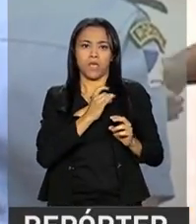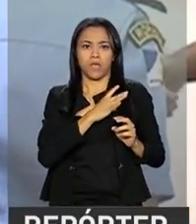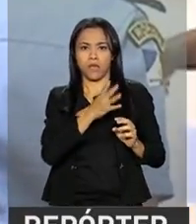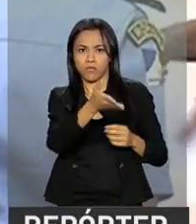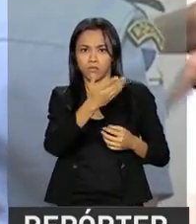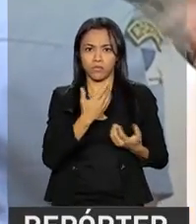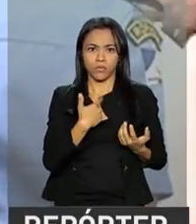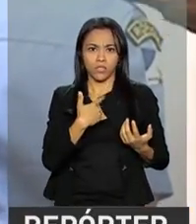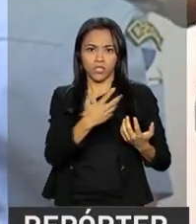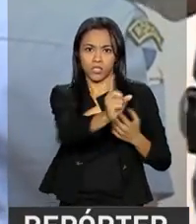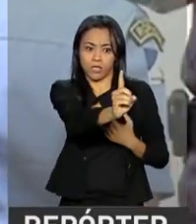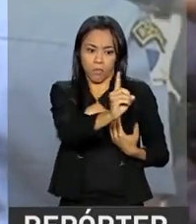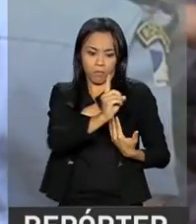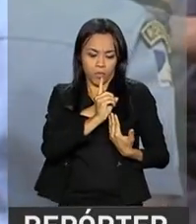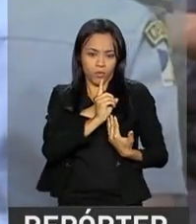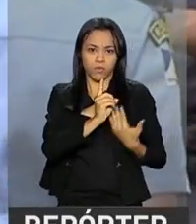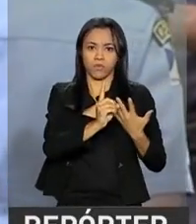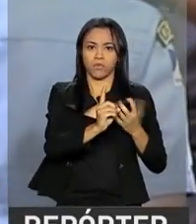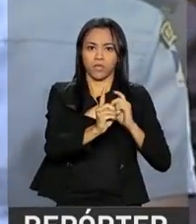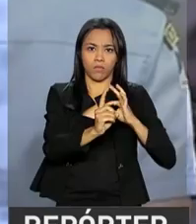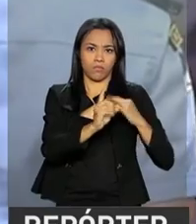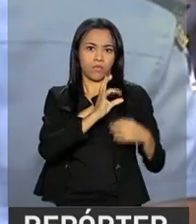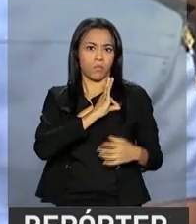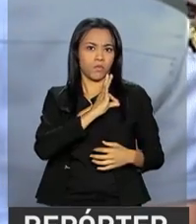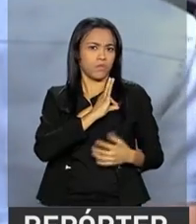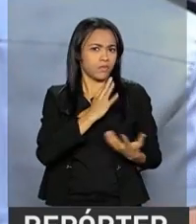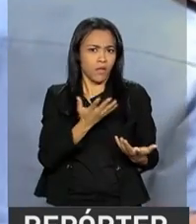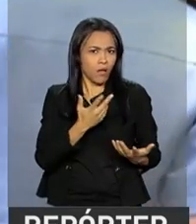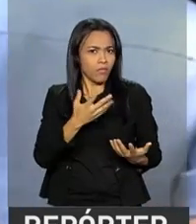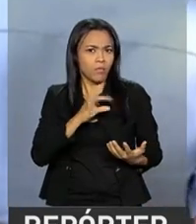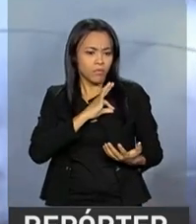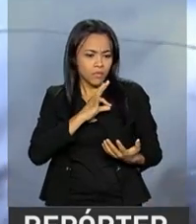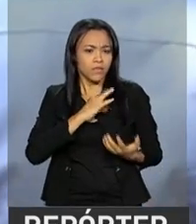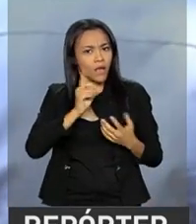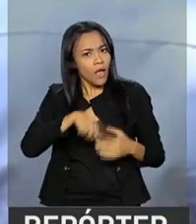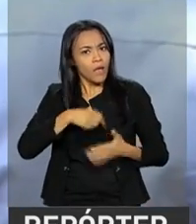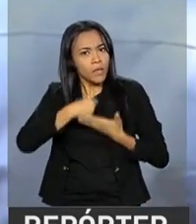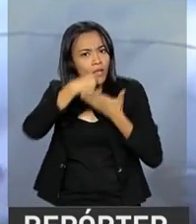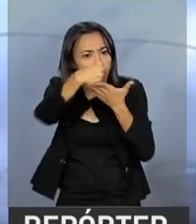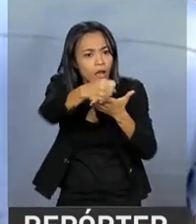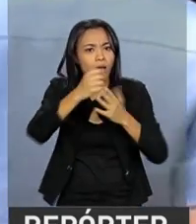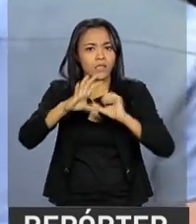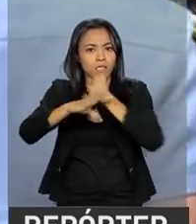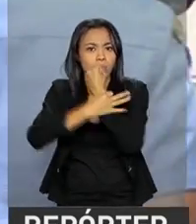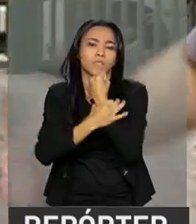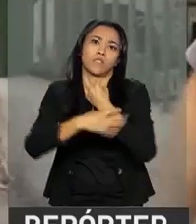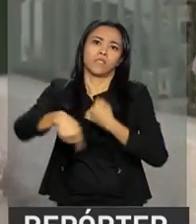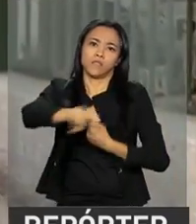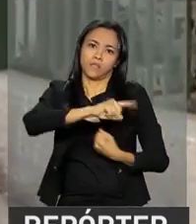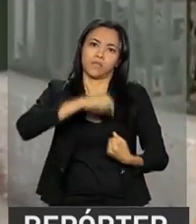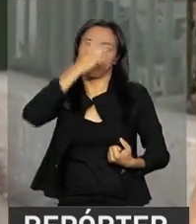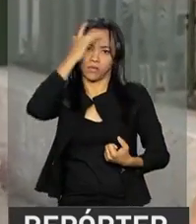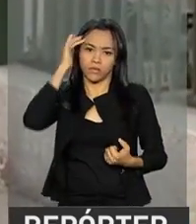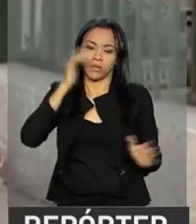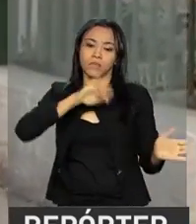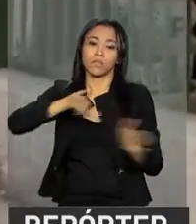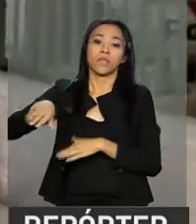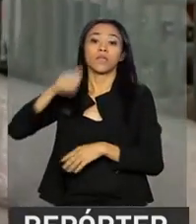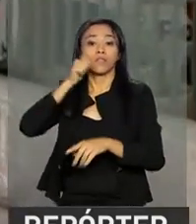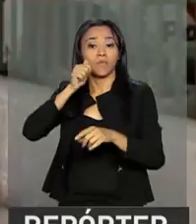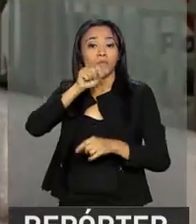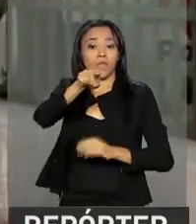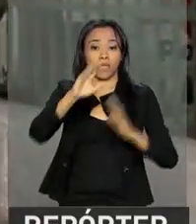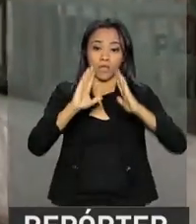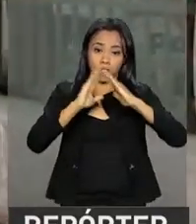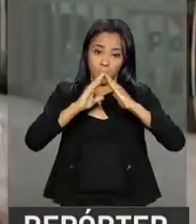polícia, medo de se aproximar. E não tem porquê, a polícia existe para dar segurança para as pessoas. Moradora de um bairro onde há